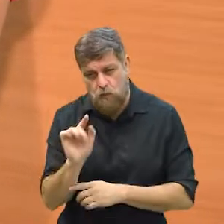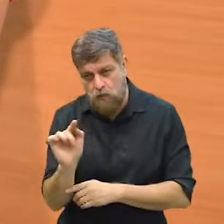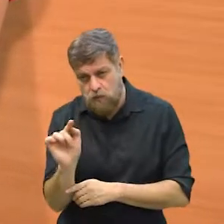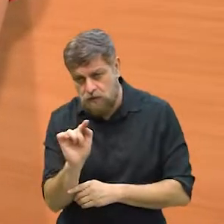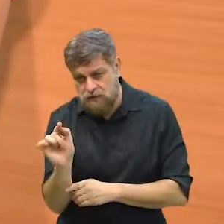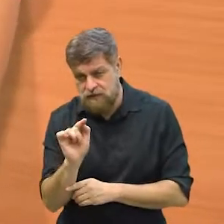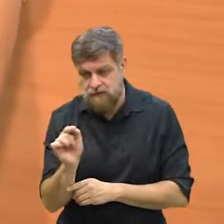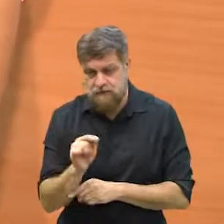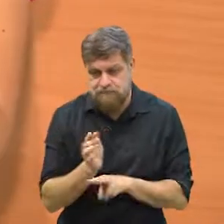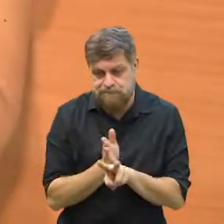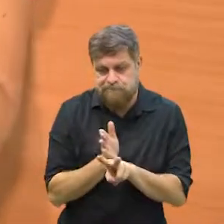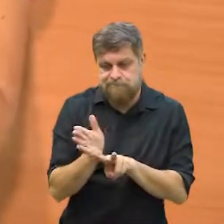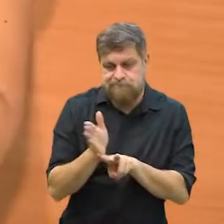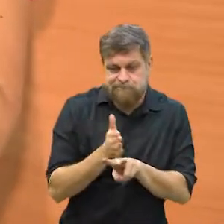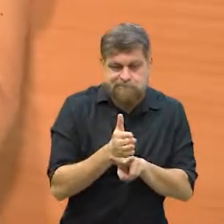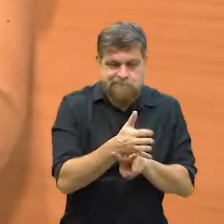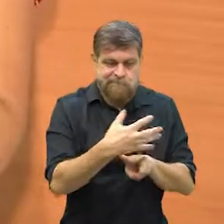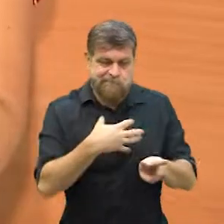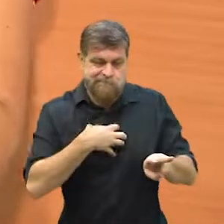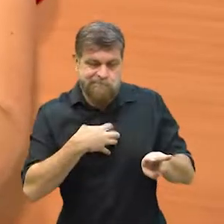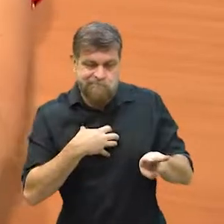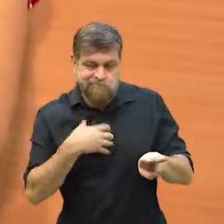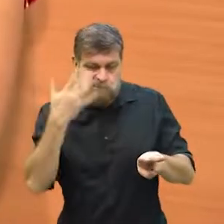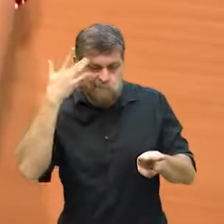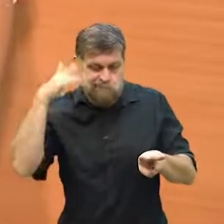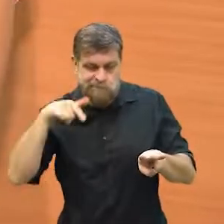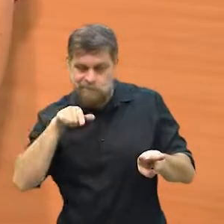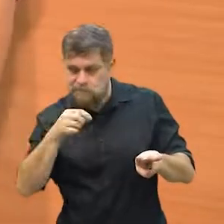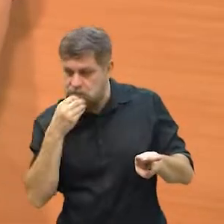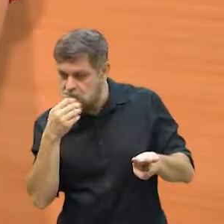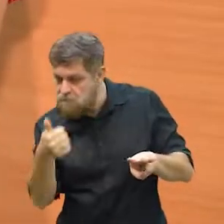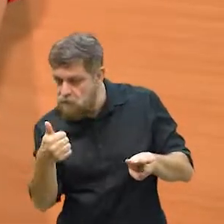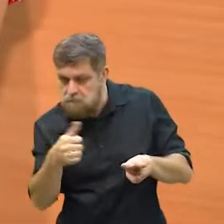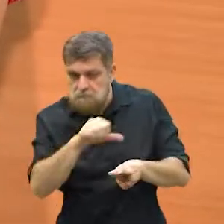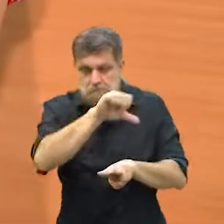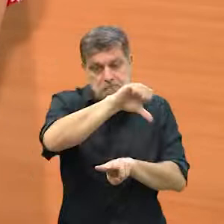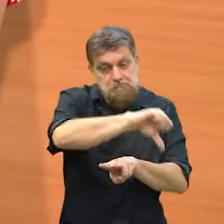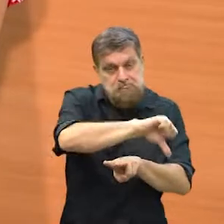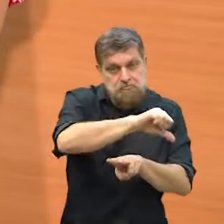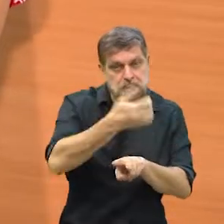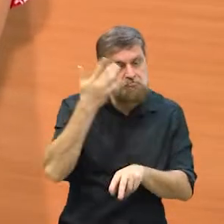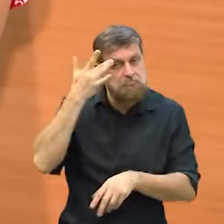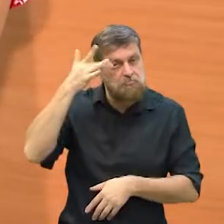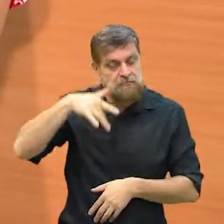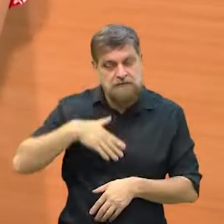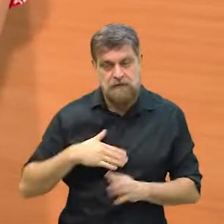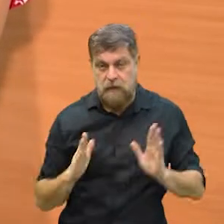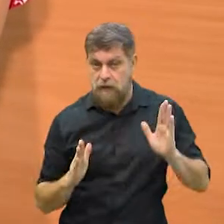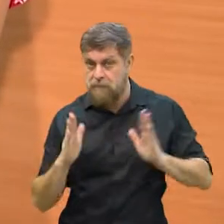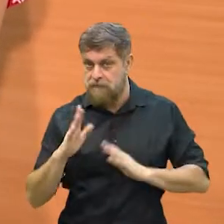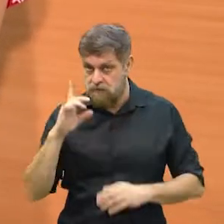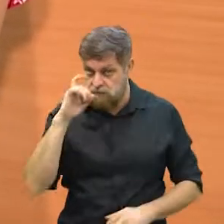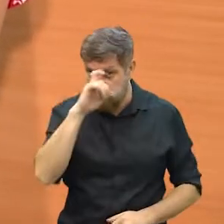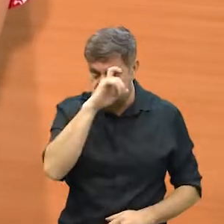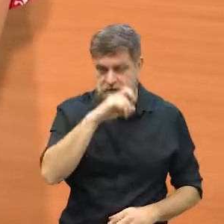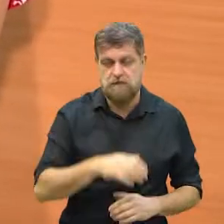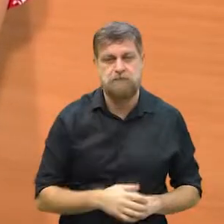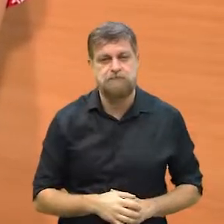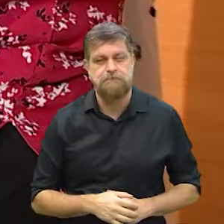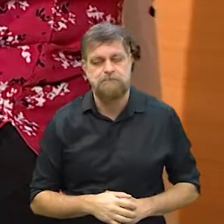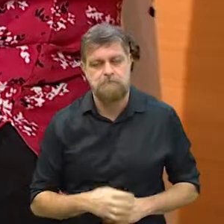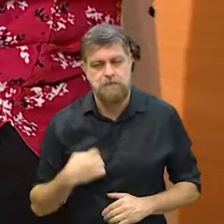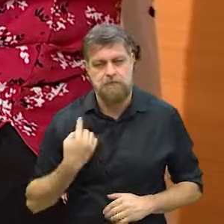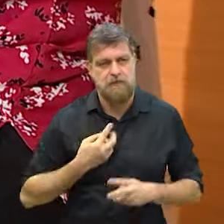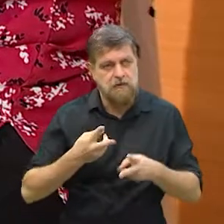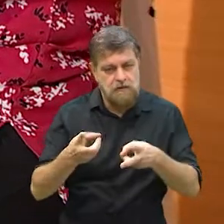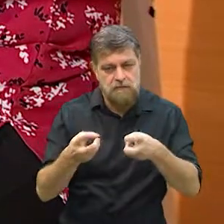que ela é dúbio, né? É um sentimento dúbio aí do que desse momento tão difícil que a gente está vivendo.